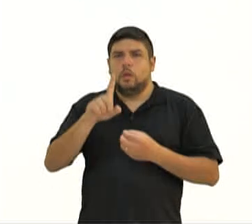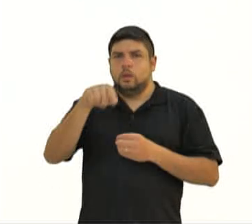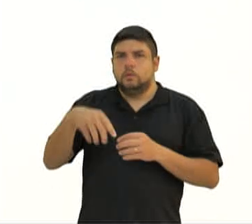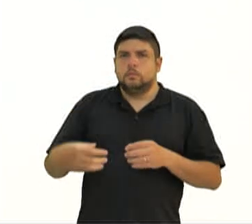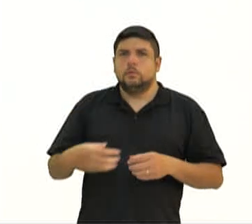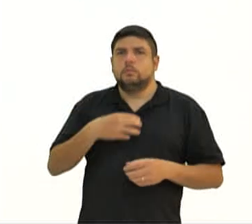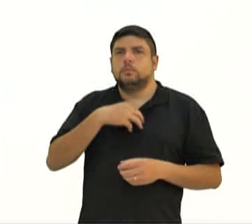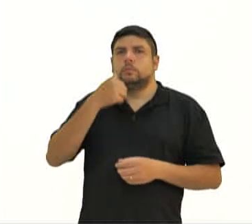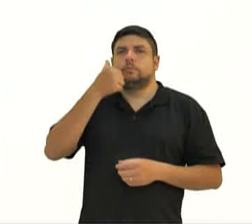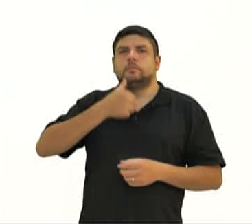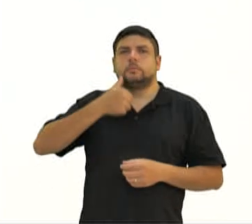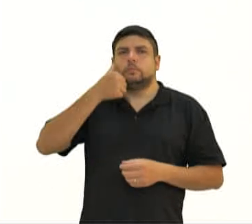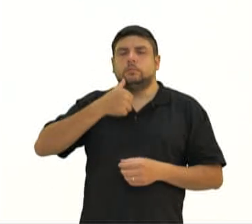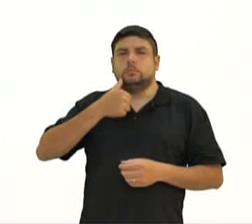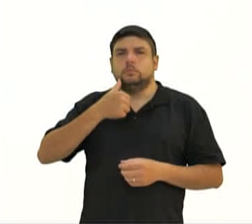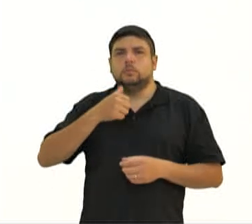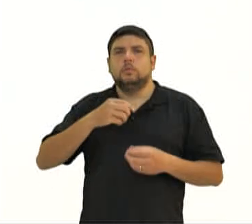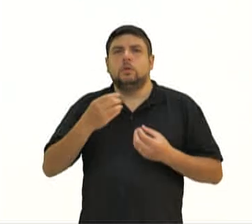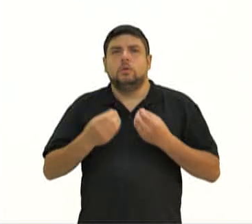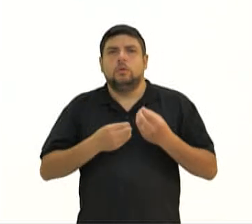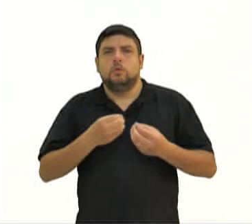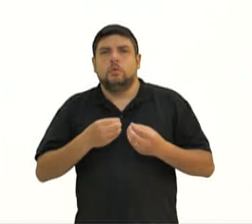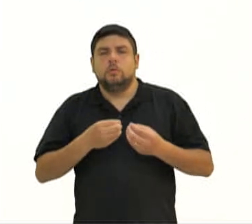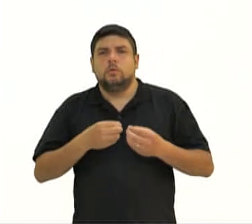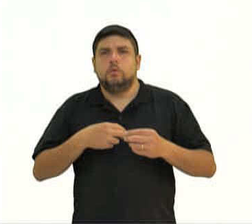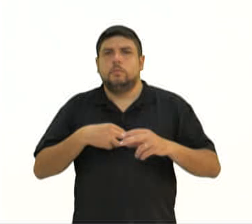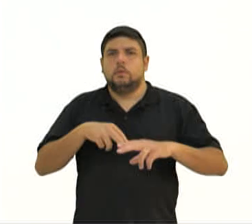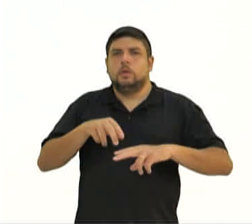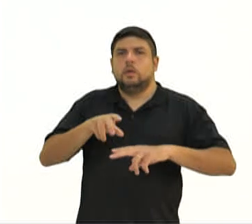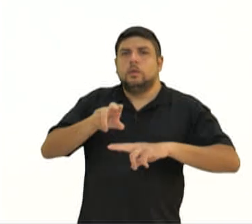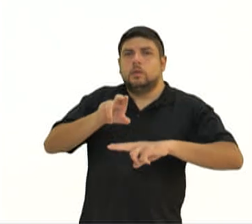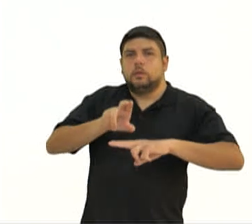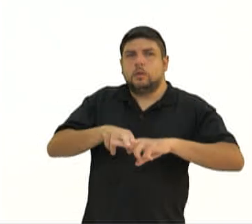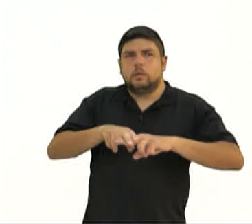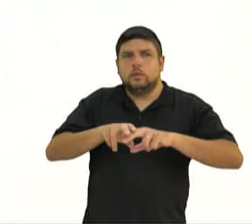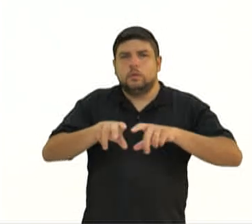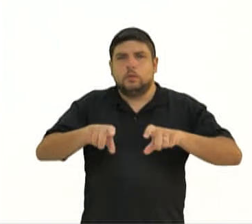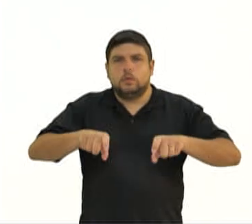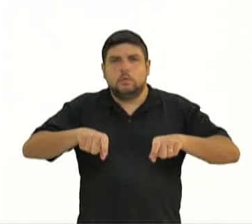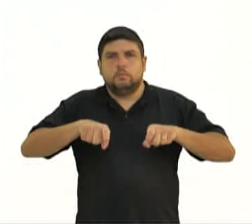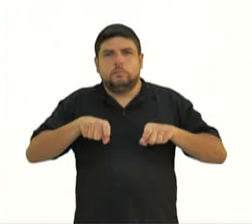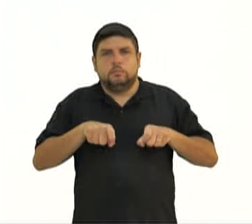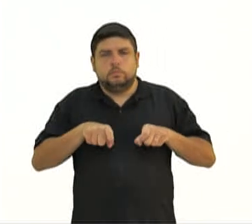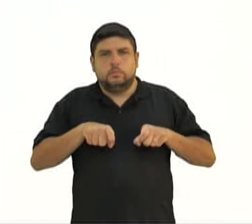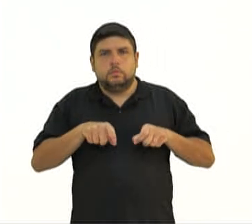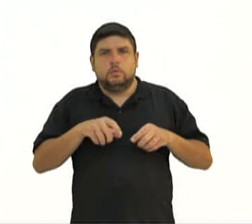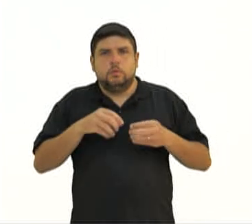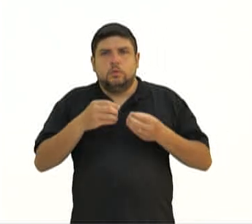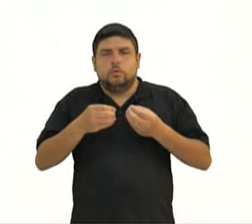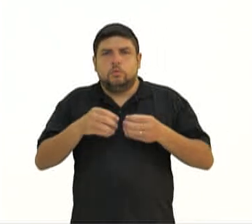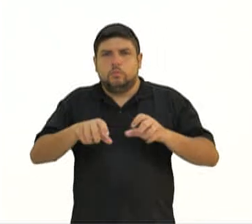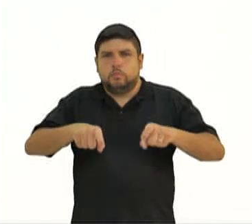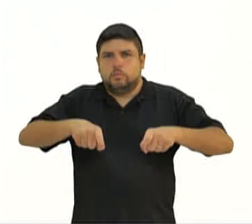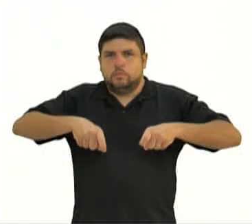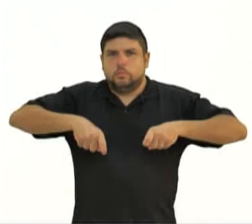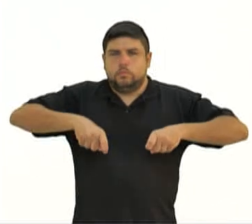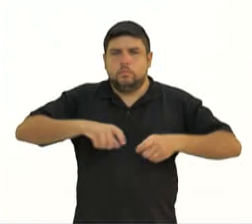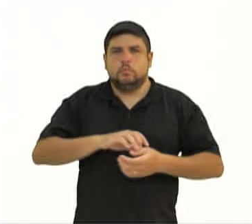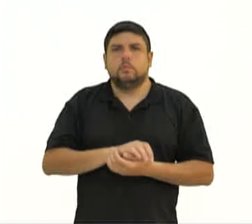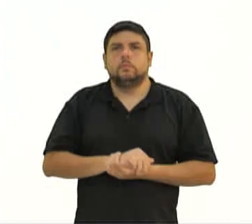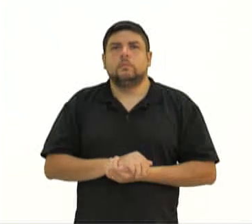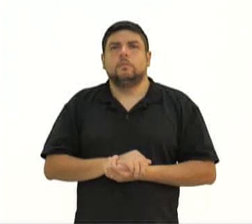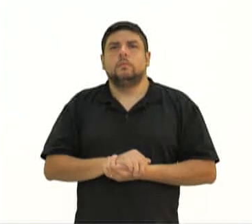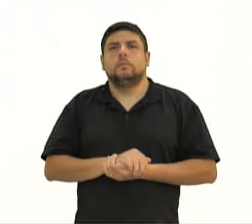feminina, com pernas infletidas, né? As pernas infletidas são voltadas assim para dentro,